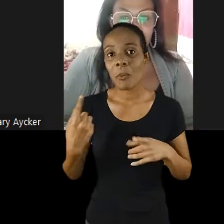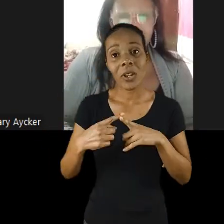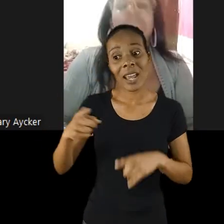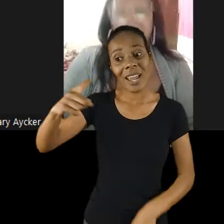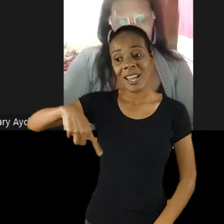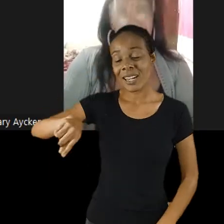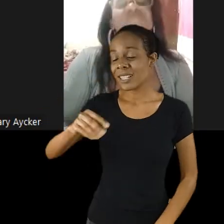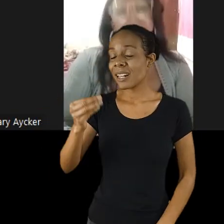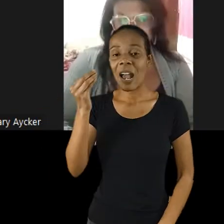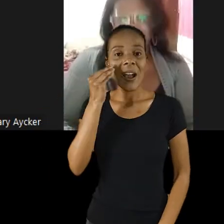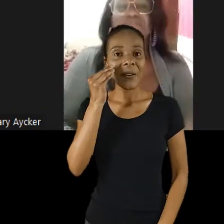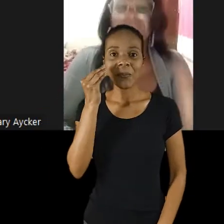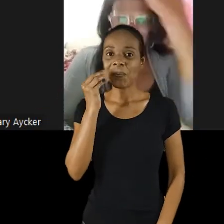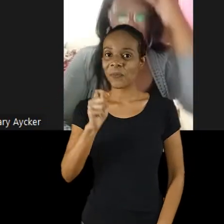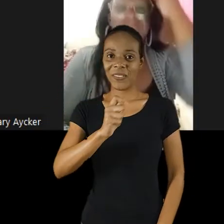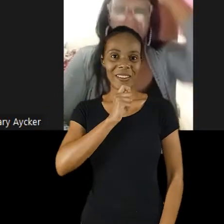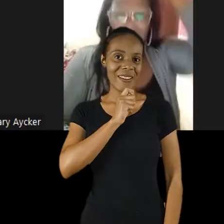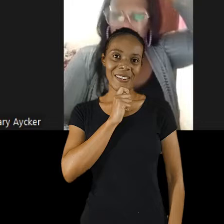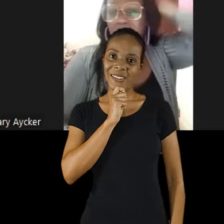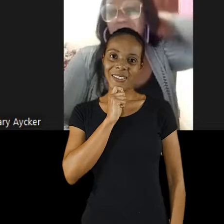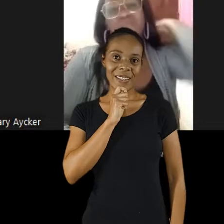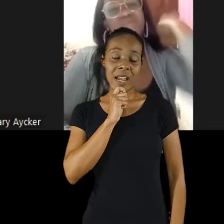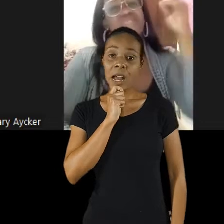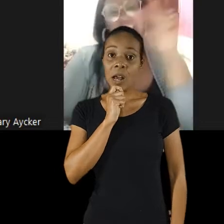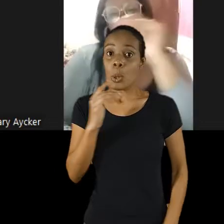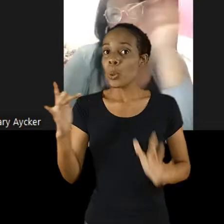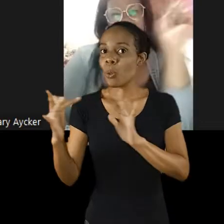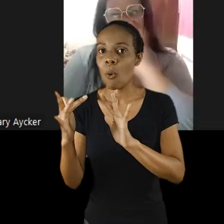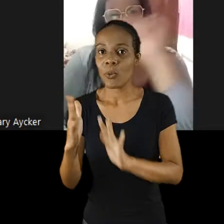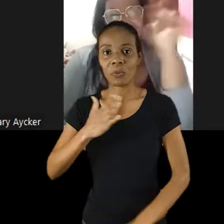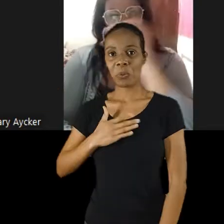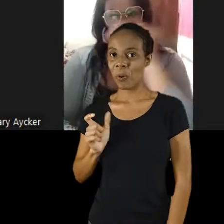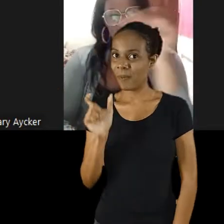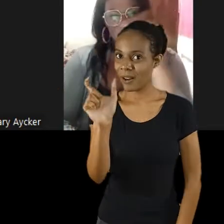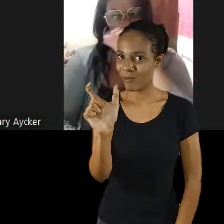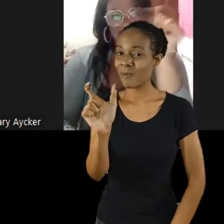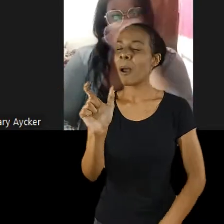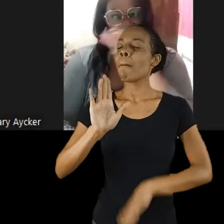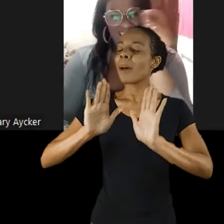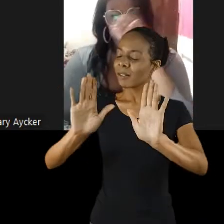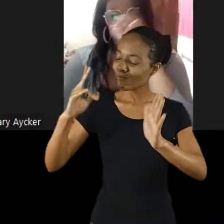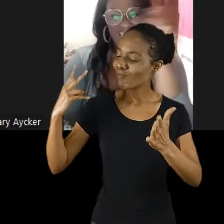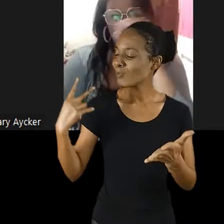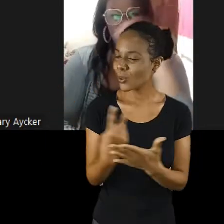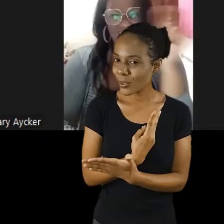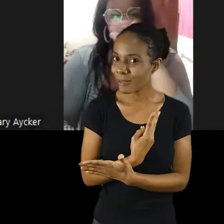palavra, sabe? E quando isso acontecer, gata, o babado vai ser de milhões, hein?